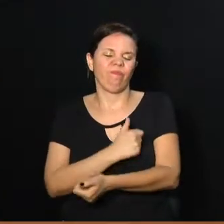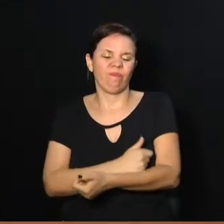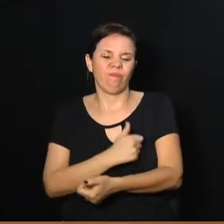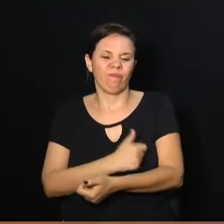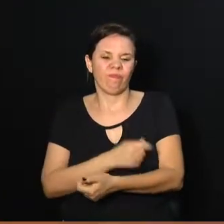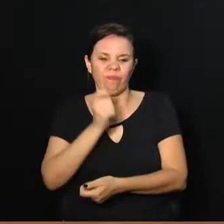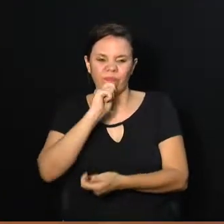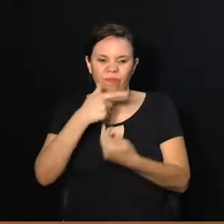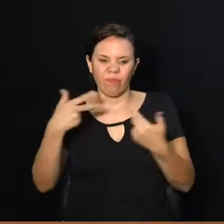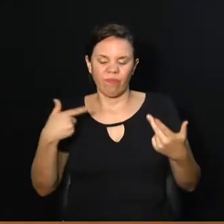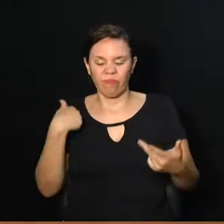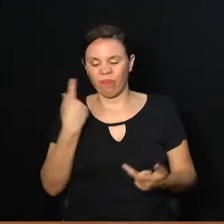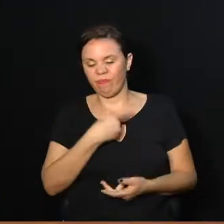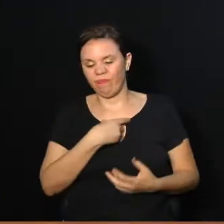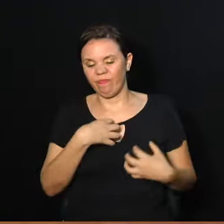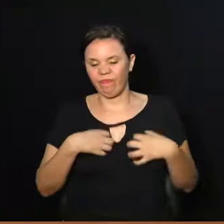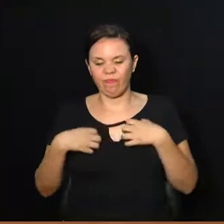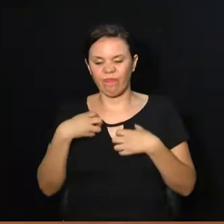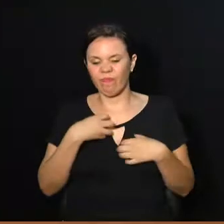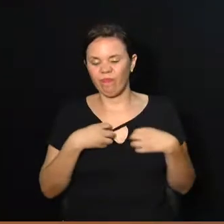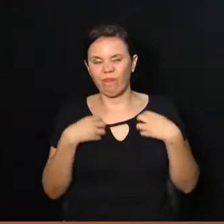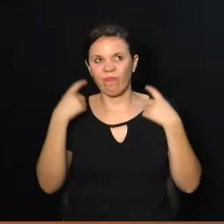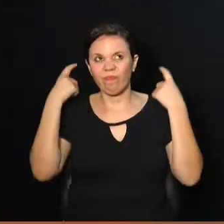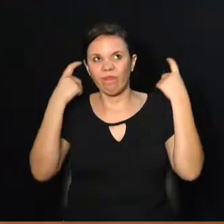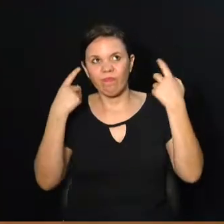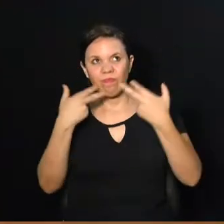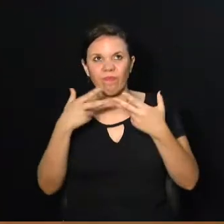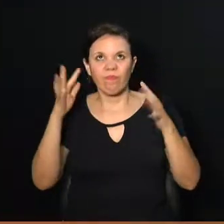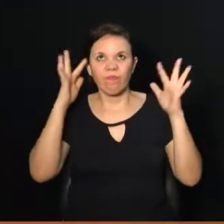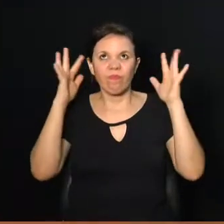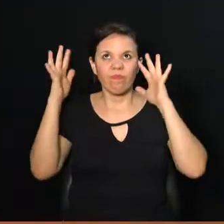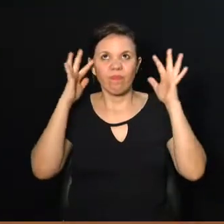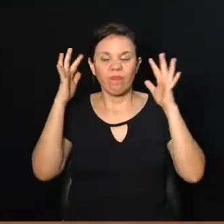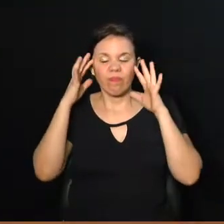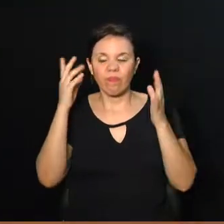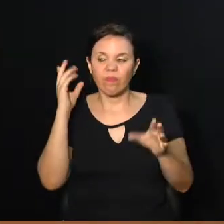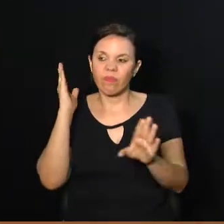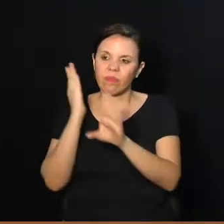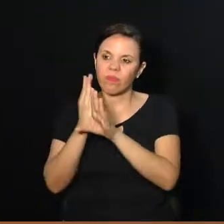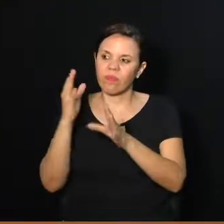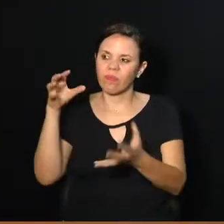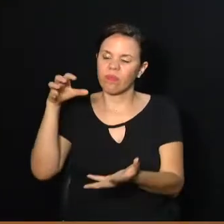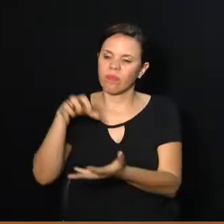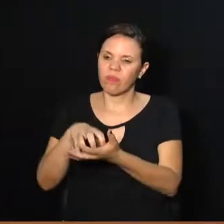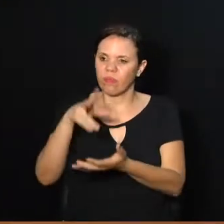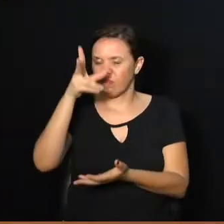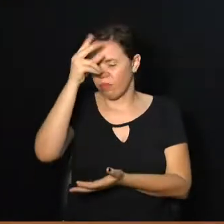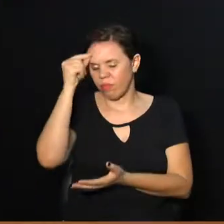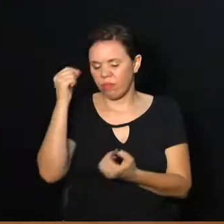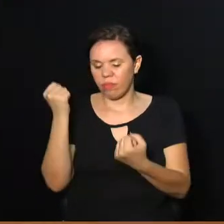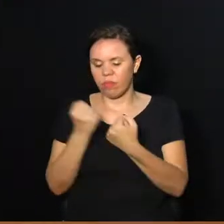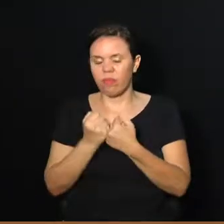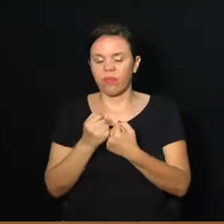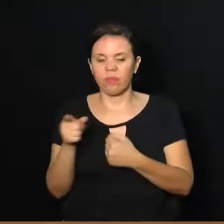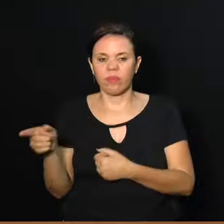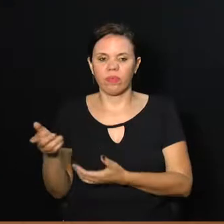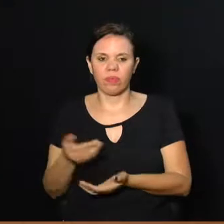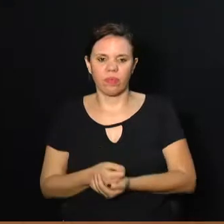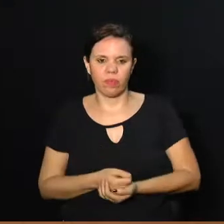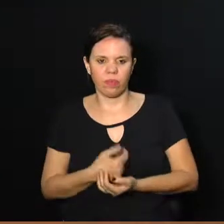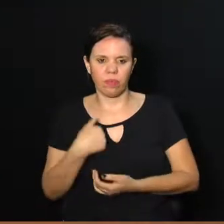de dificuldade, né, para encontrar uma repartição pública que possa dar esse amparo.